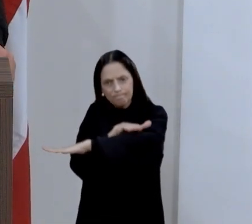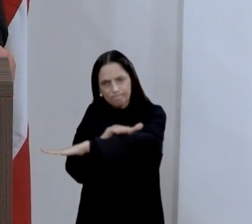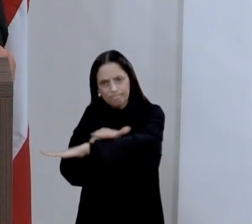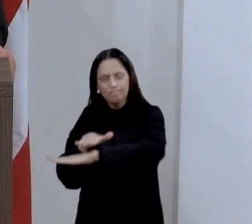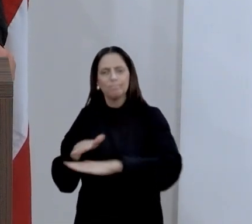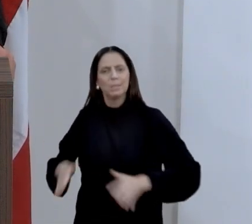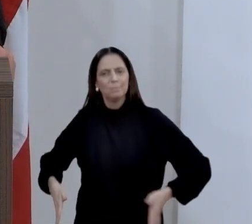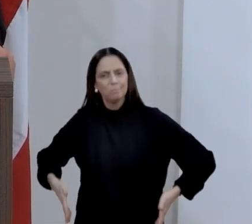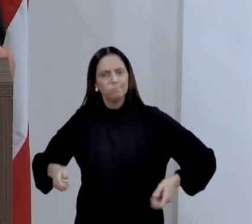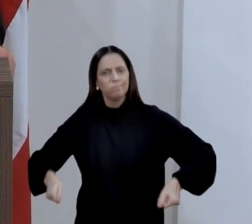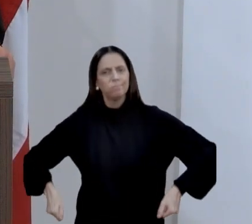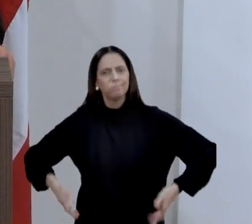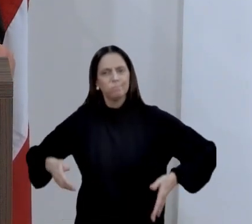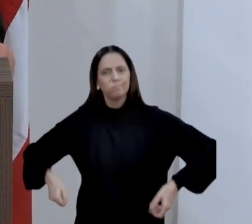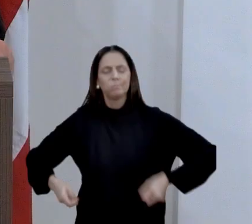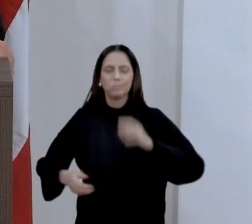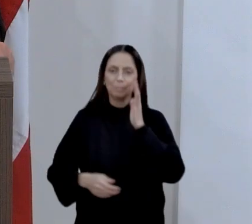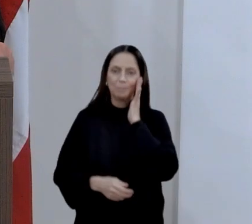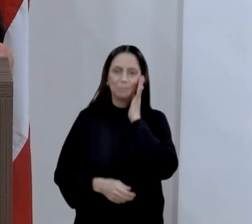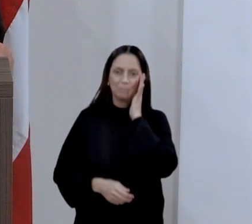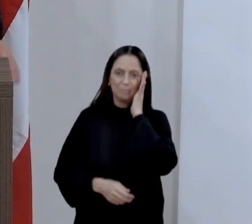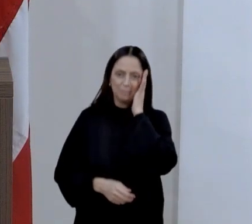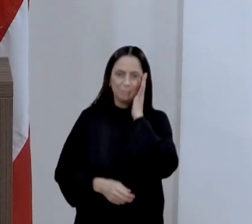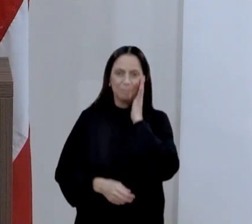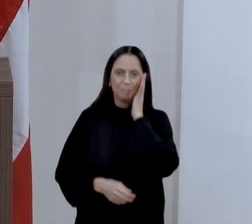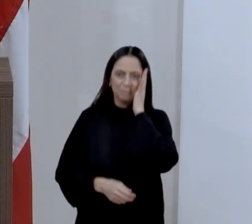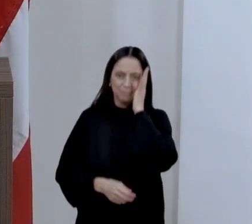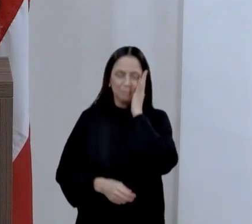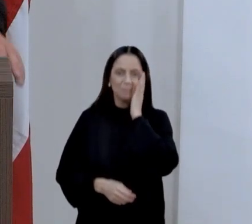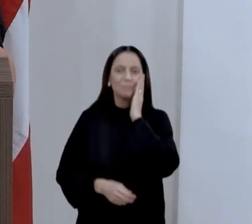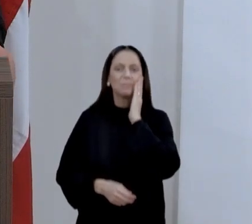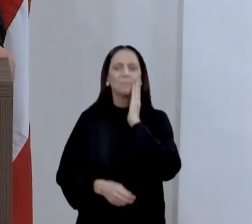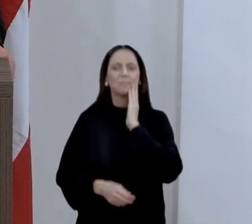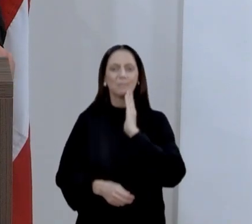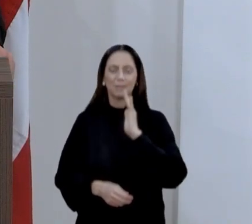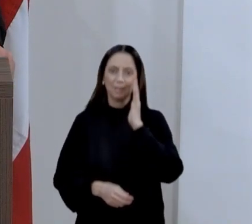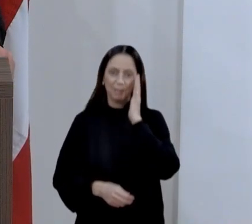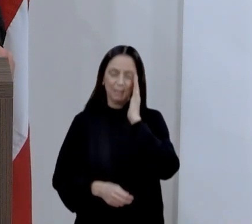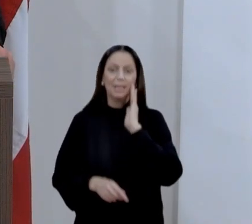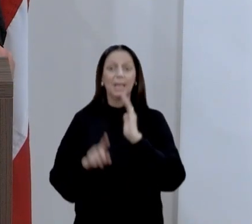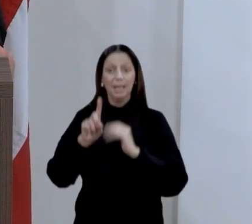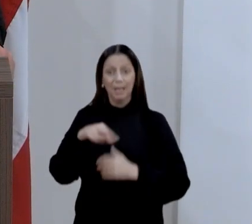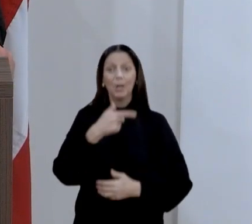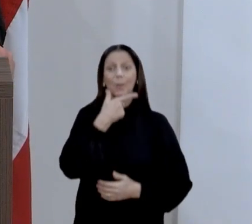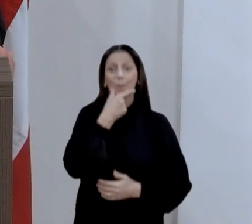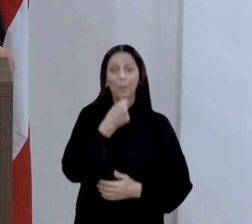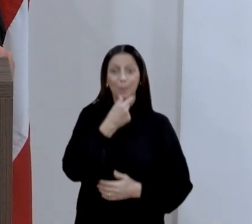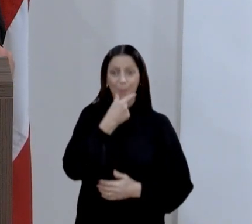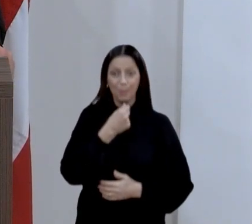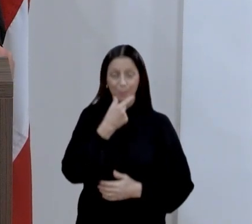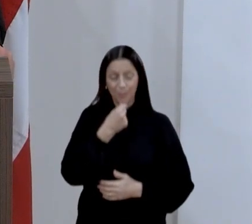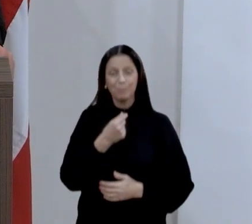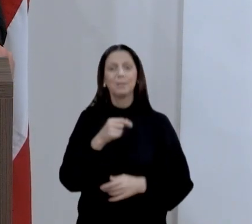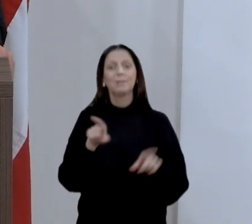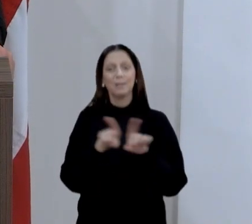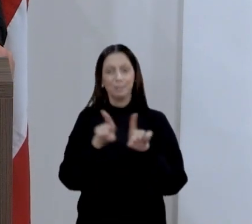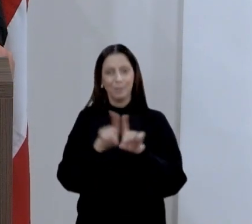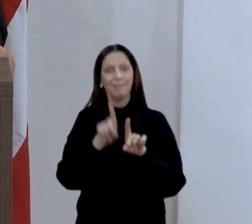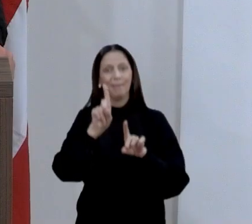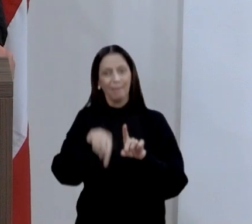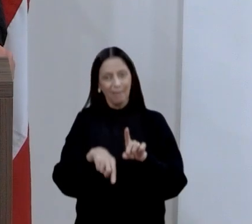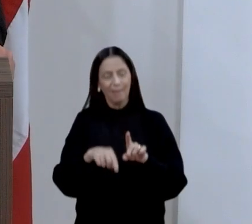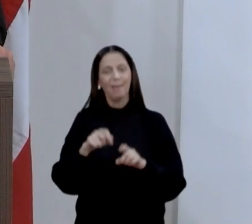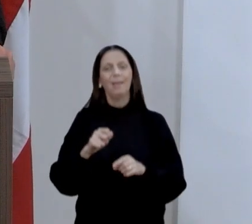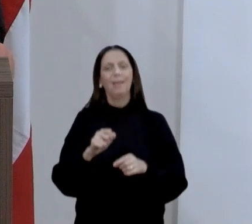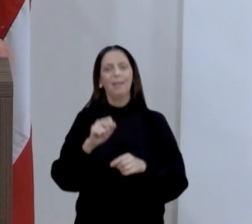no seu trânsito ali para sua casa, né, como ele faz ali, inclusive é nosso atleta aqui do remo. E também